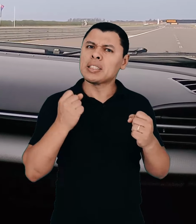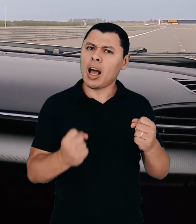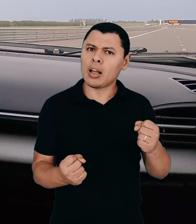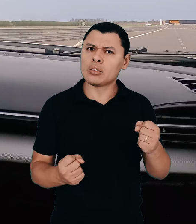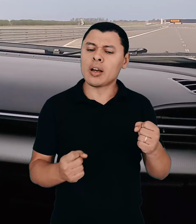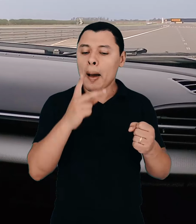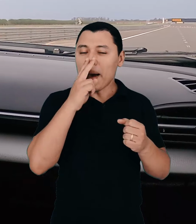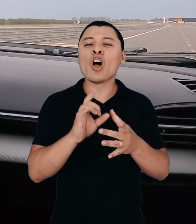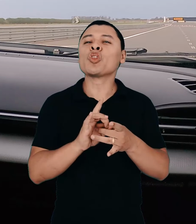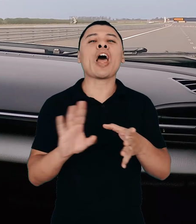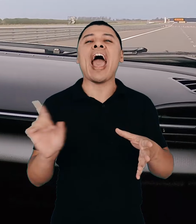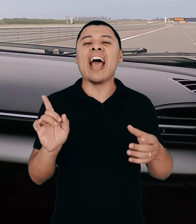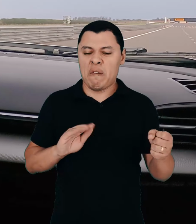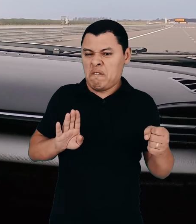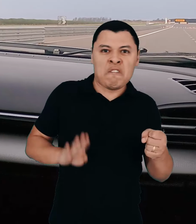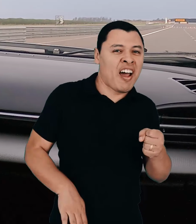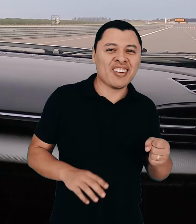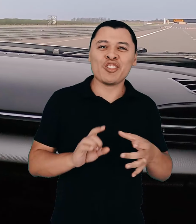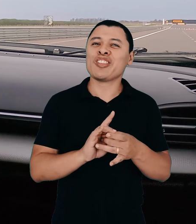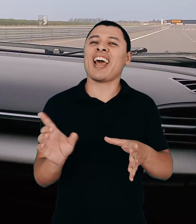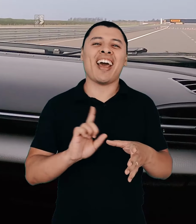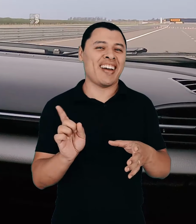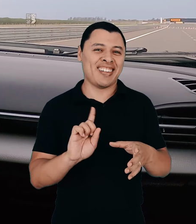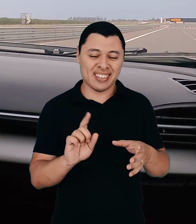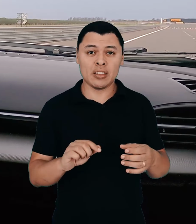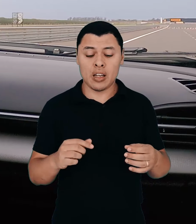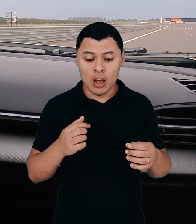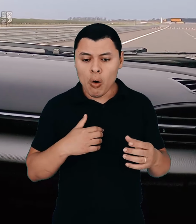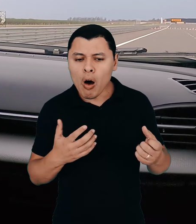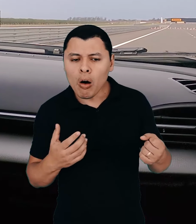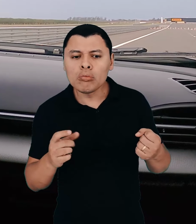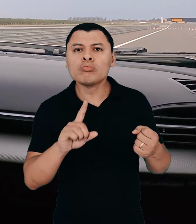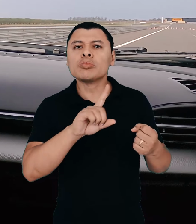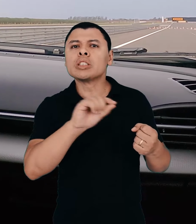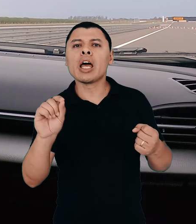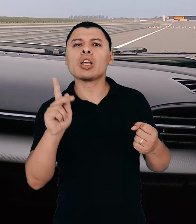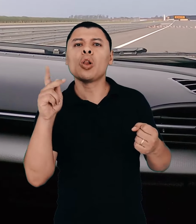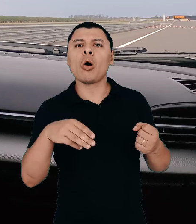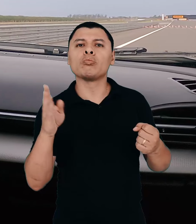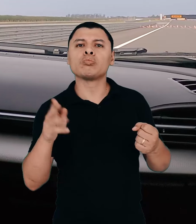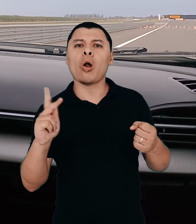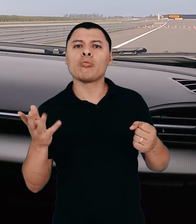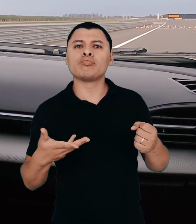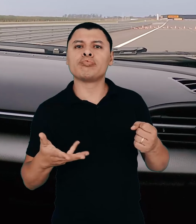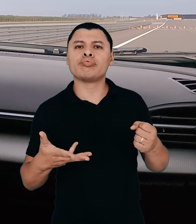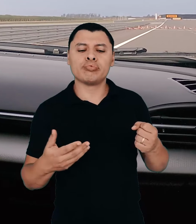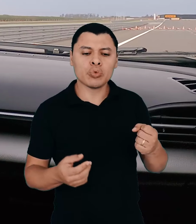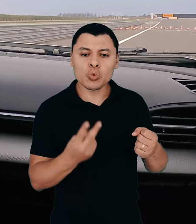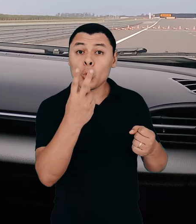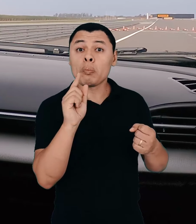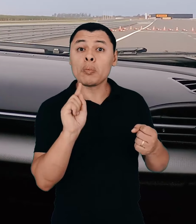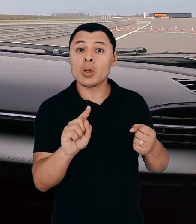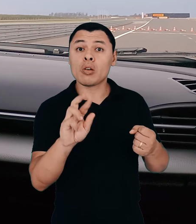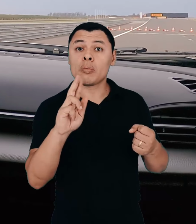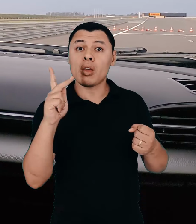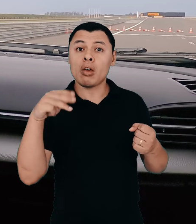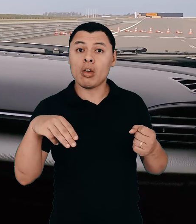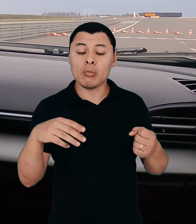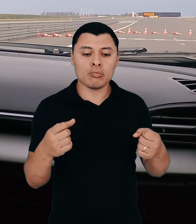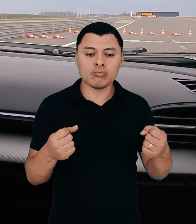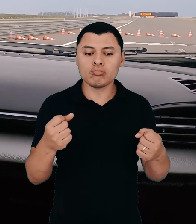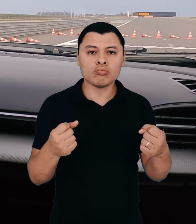pesadinho, né? Estou aí a 100 km por hora, um pouquinho mais do que isso, 2.000 RPM. Olha o sistema lane keeping aqui,